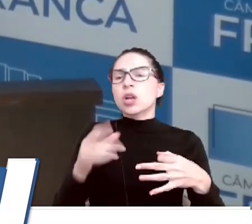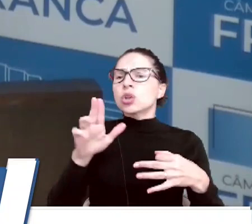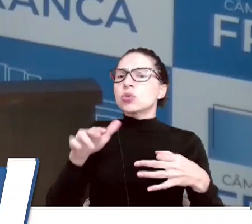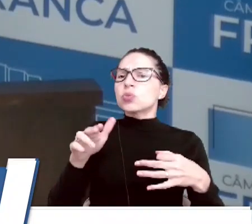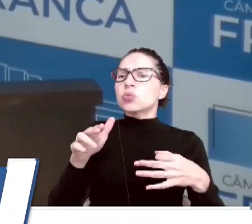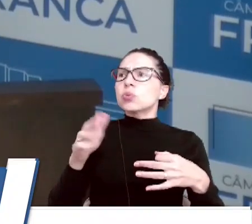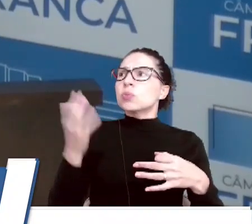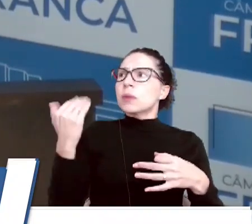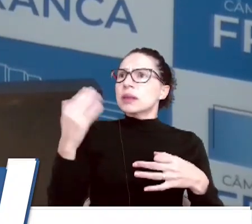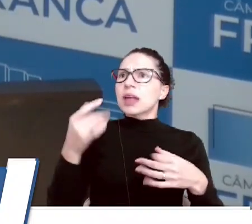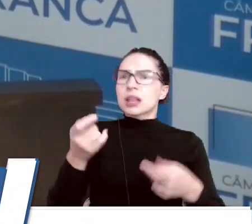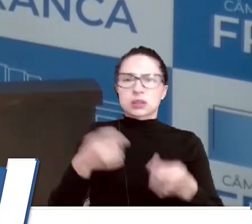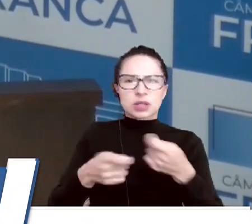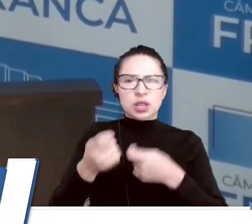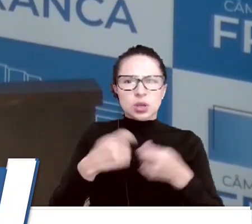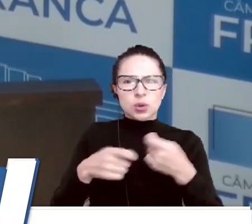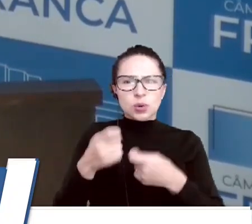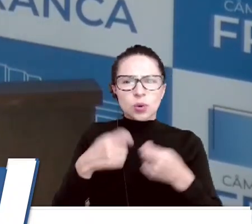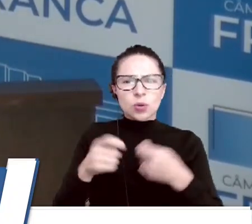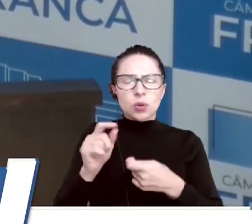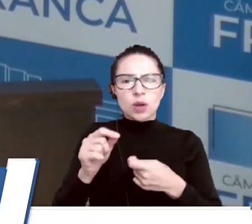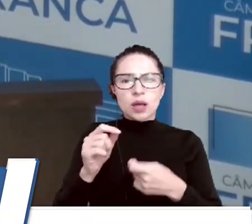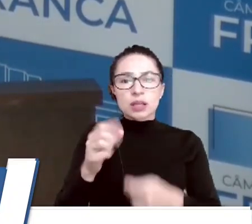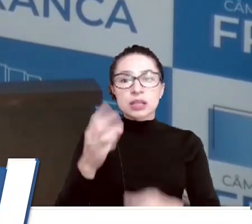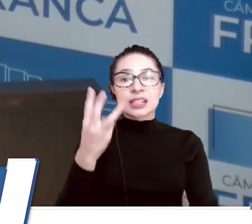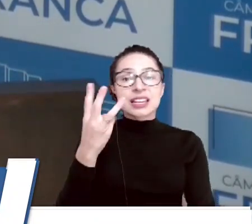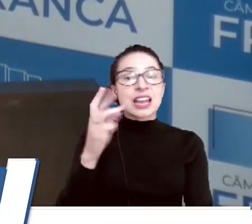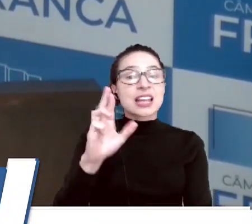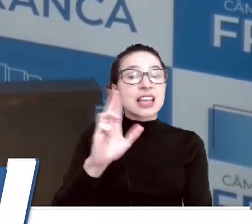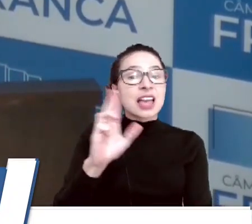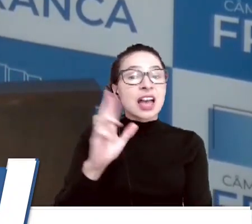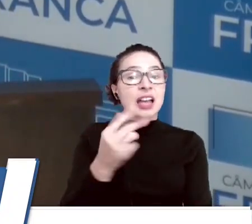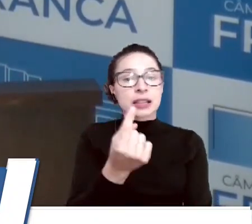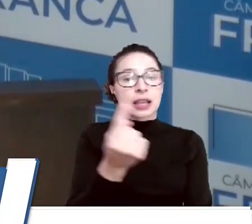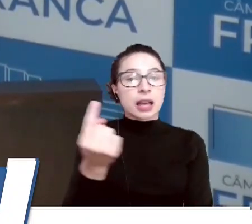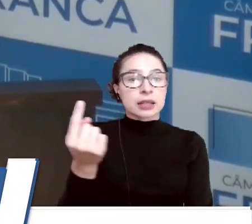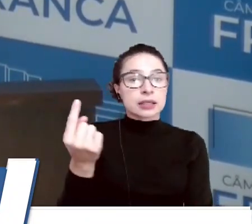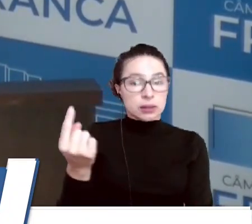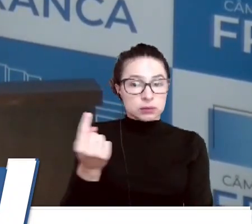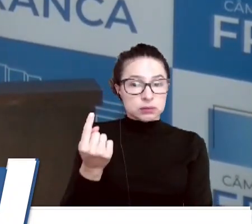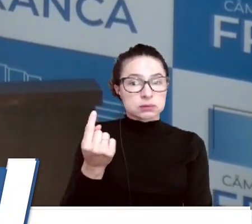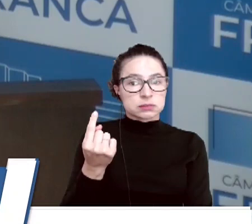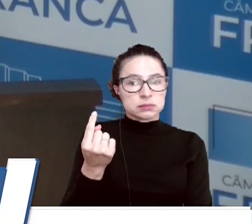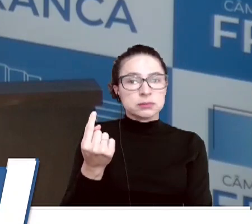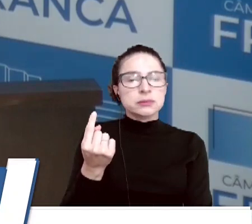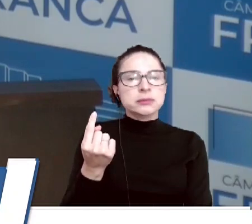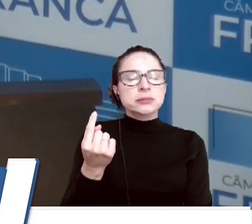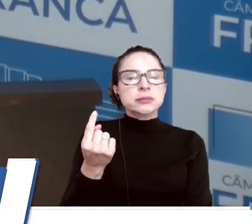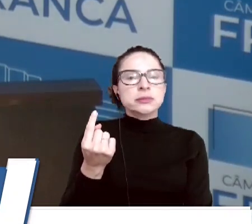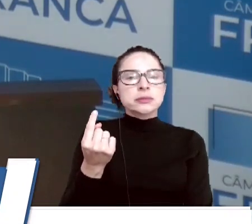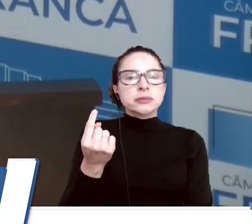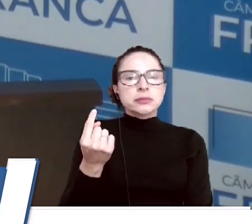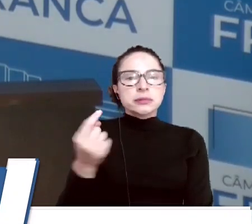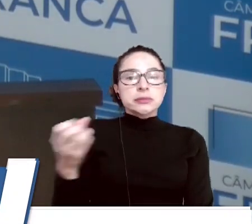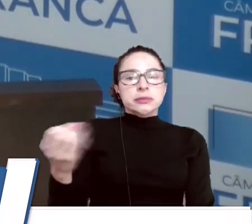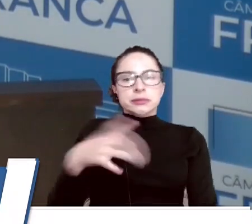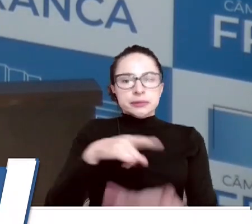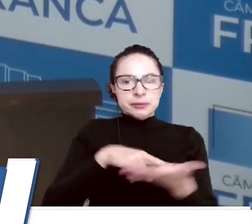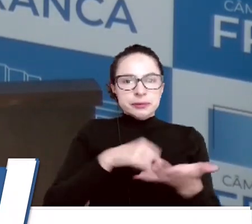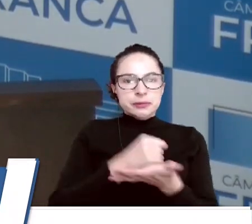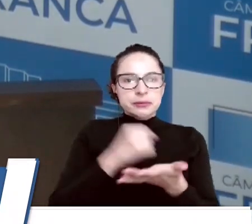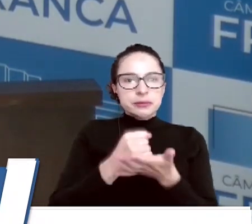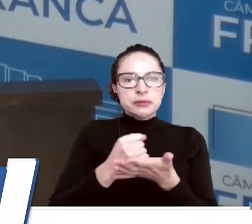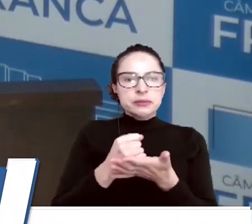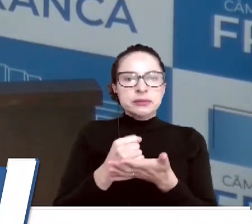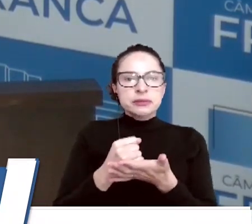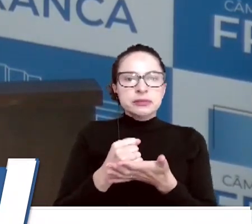desse, na razão de R$3 por cabeça, per capita, num novo contrato.